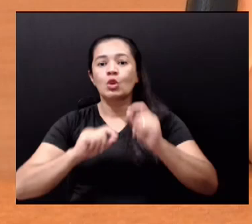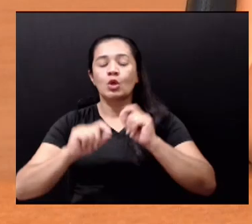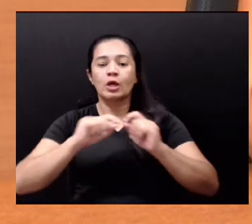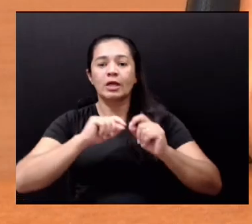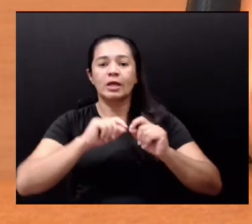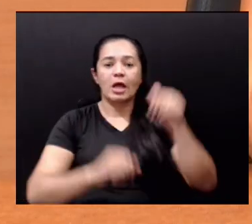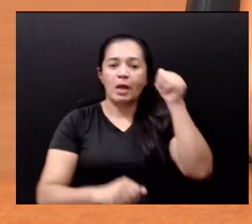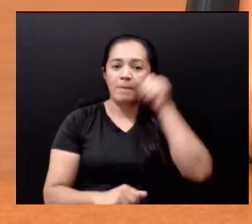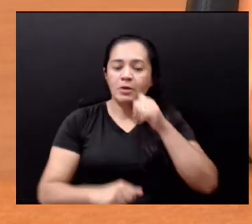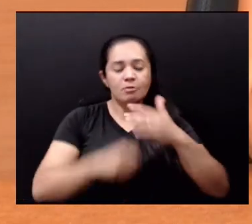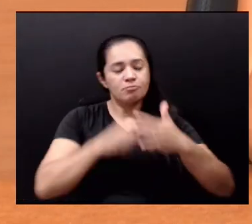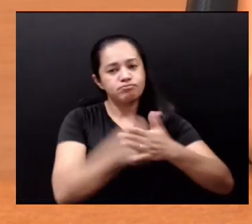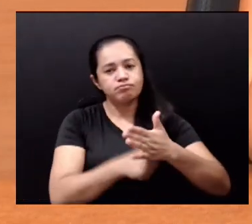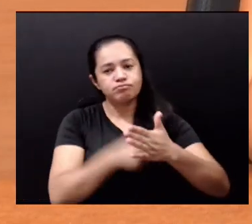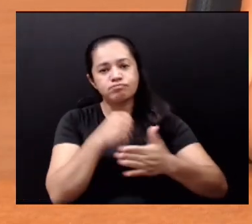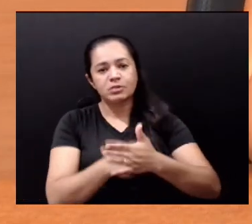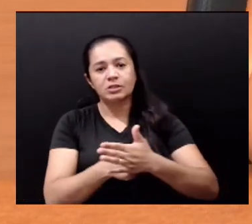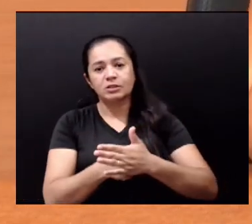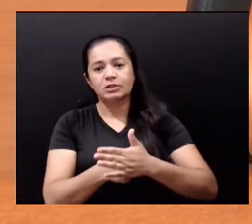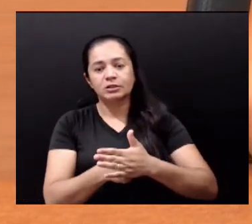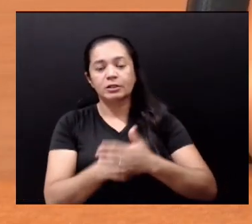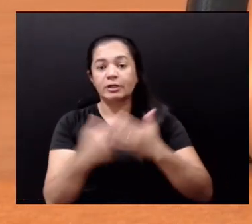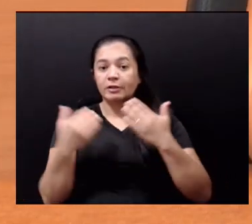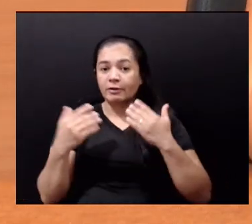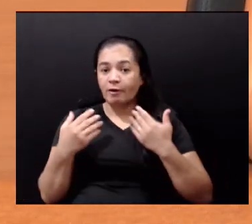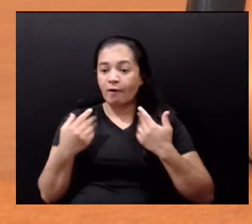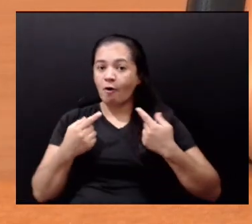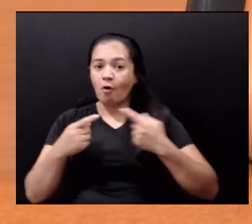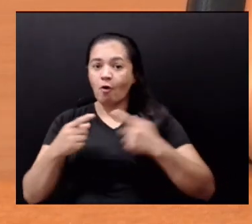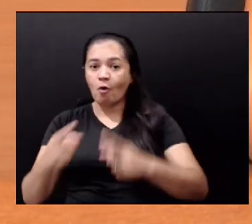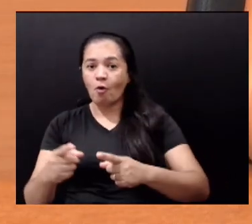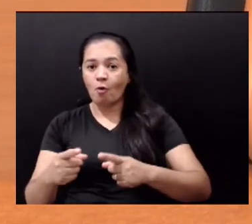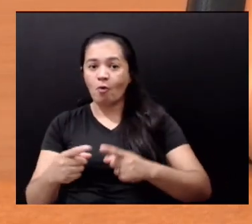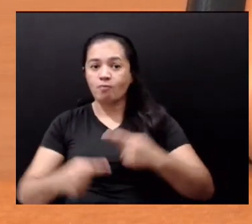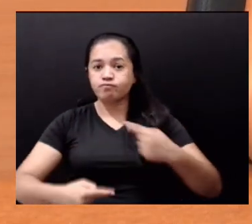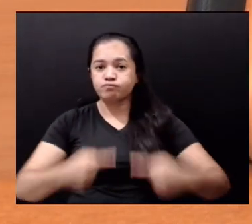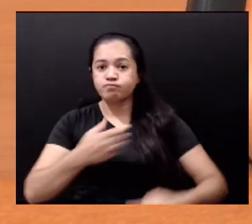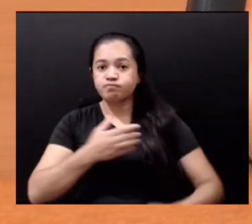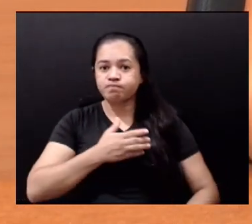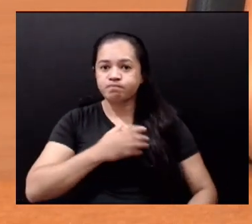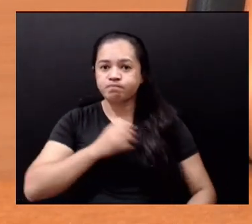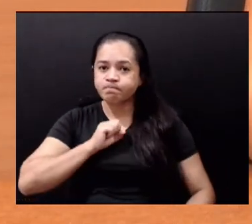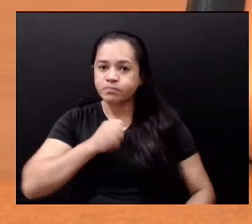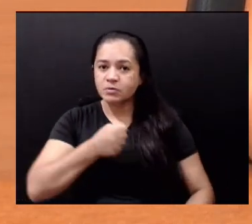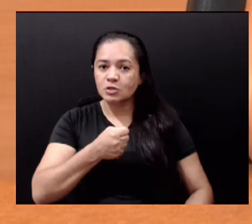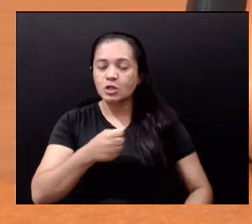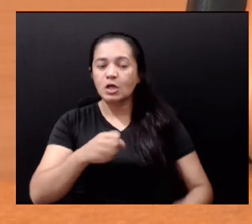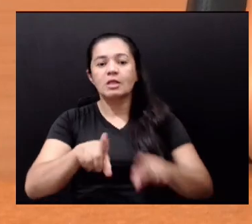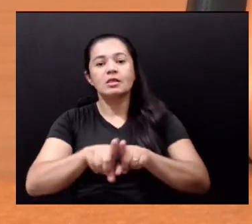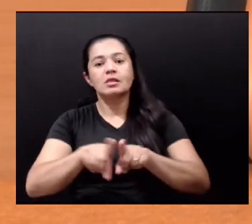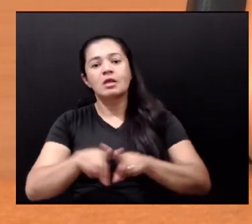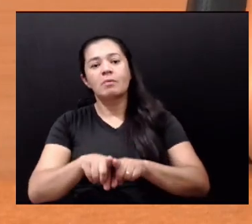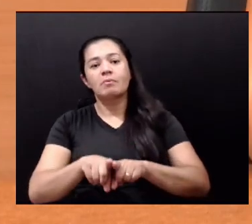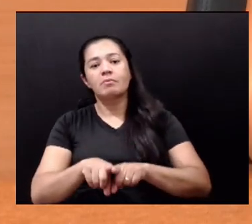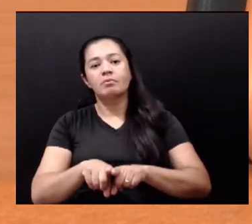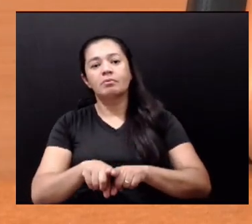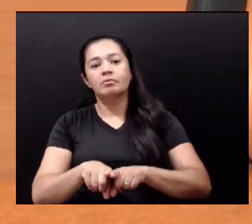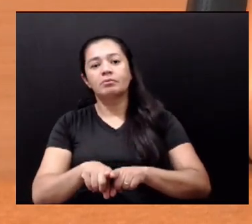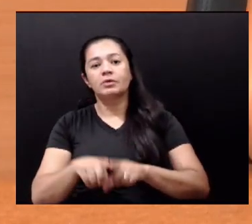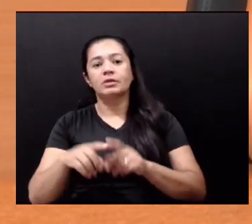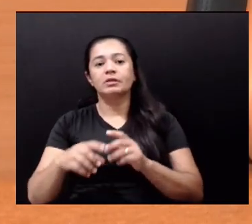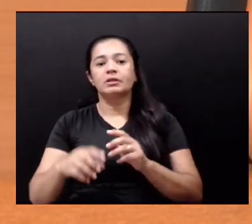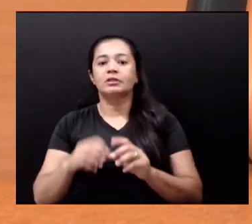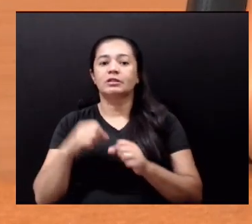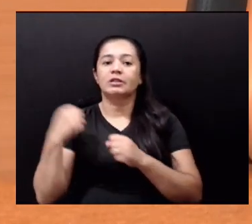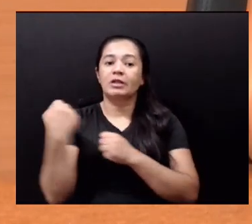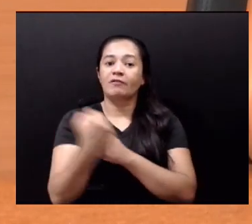de frente, tanto contra a política de ódio e o conservadorismo, quanto para defesa dos direitos sociais, né?